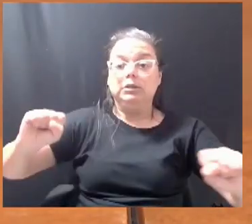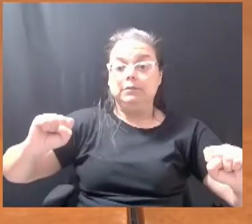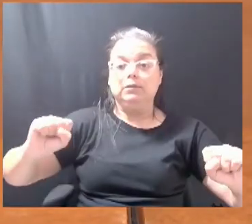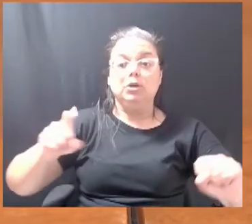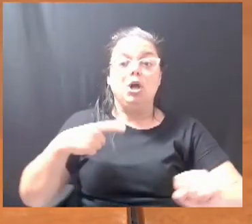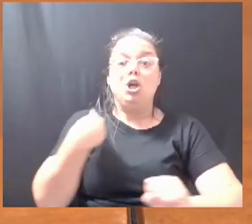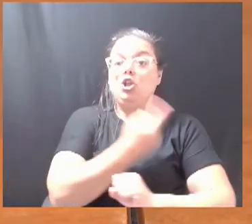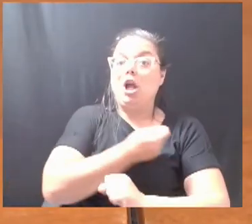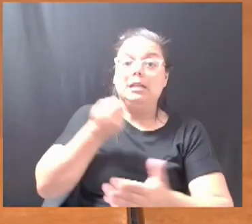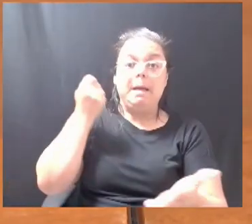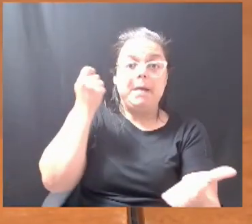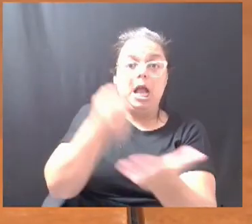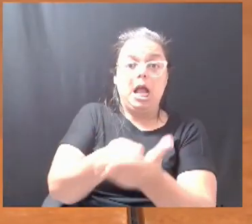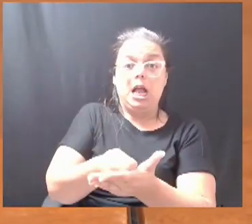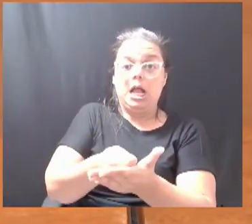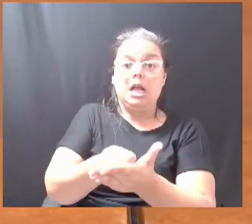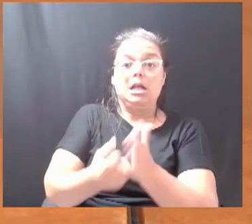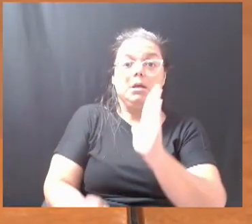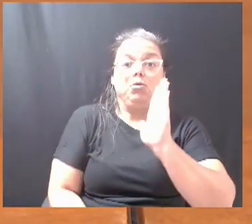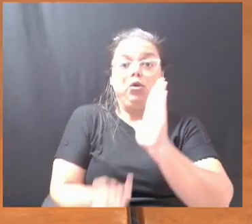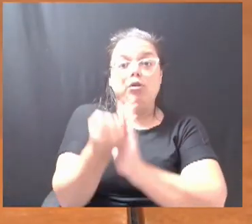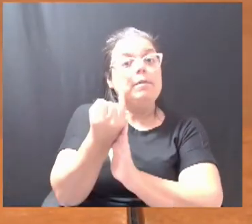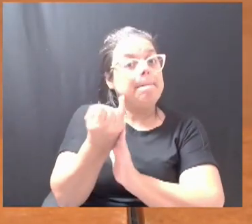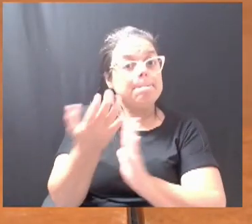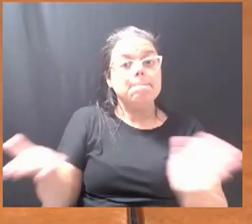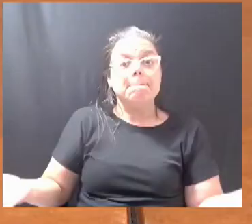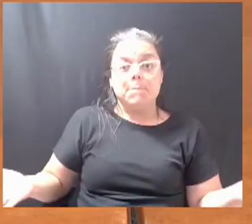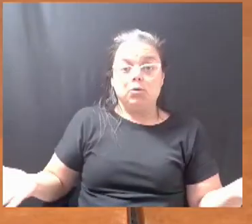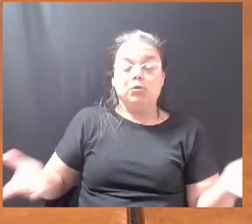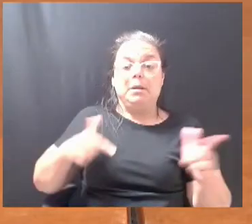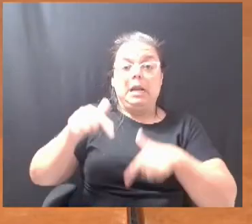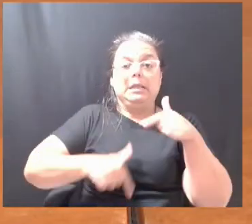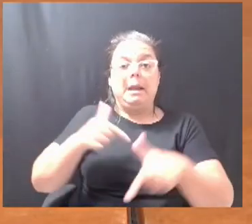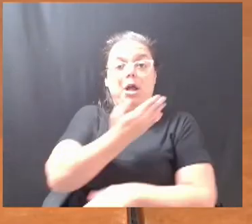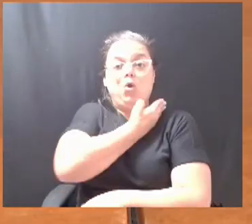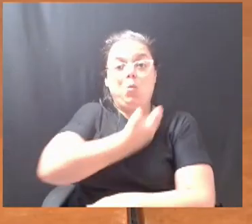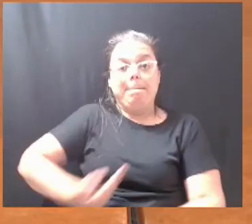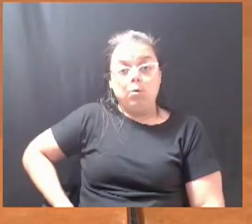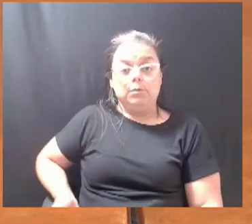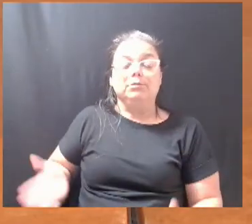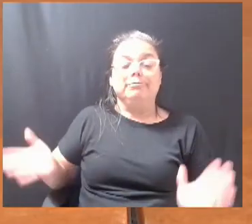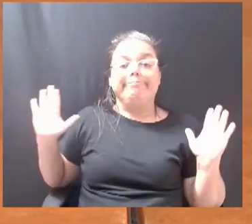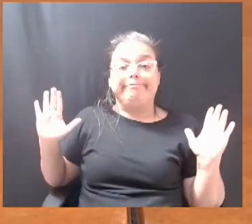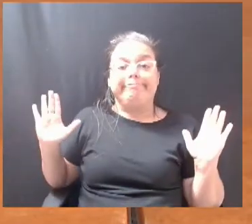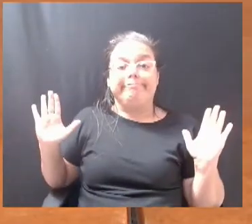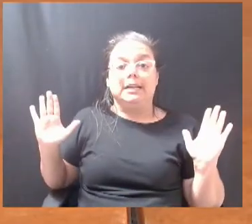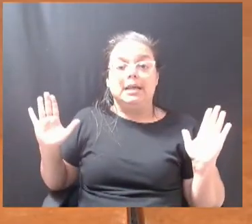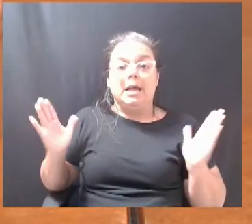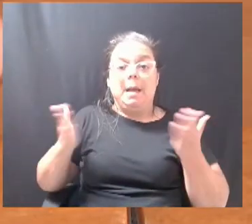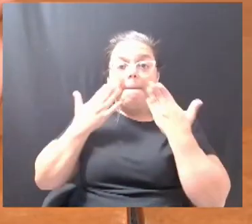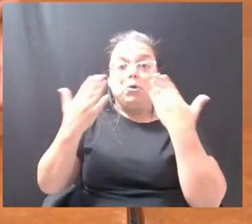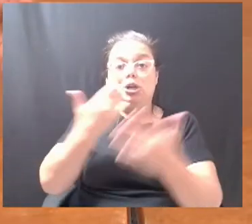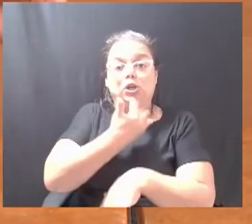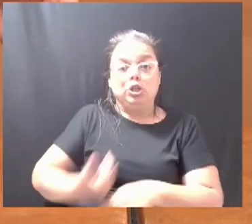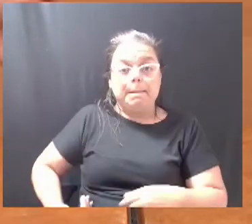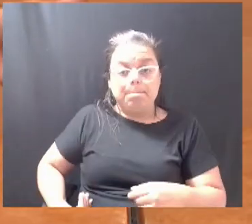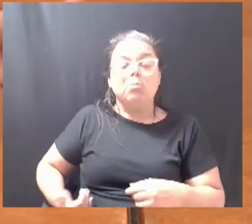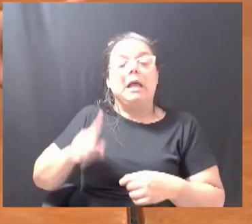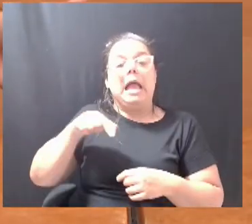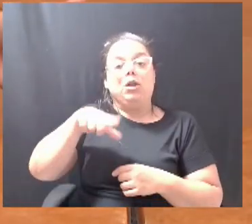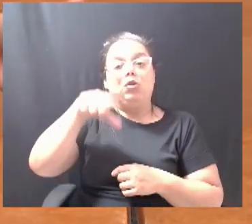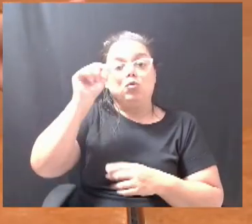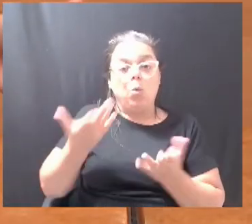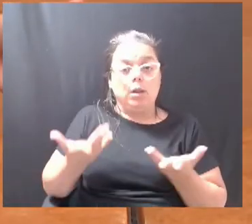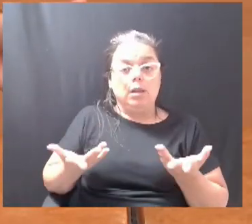de serviço público. E política pública é uma escolha. Municípios fizeram a escolha